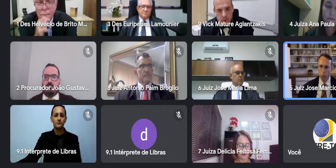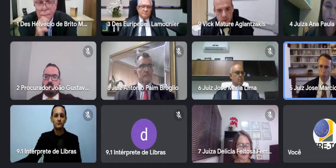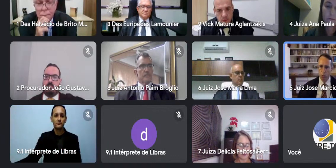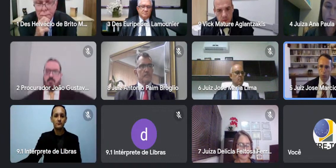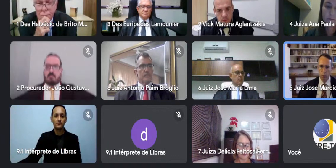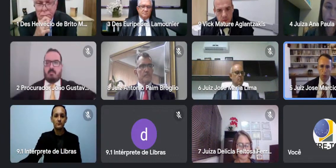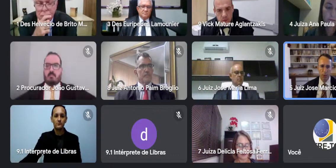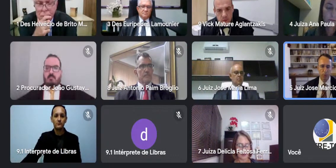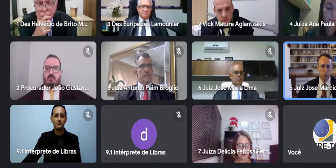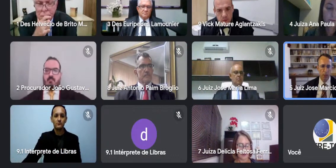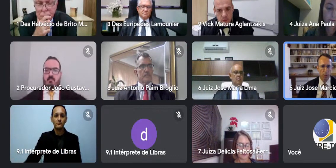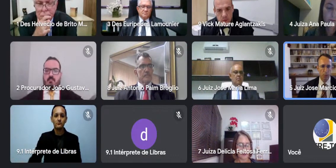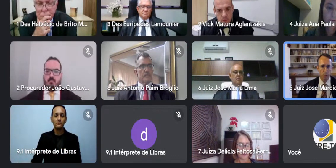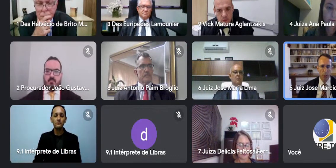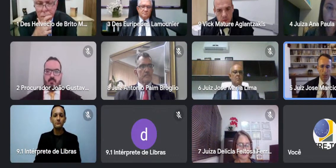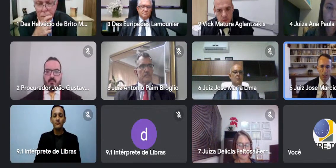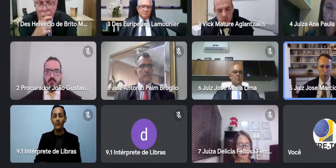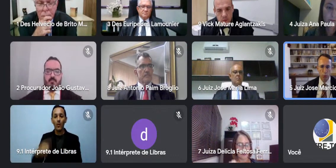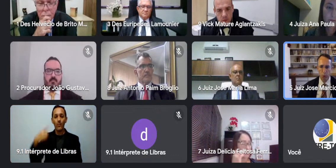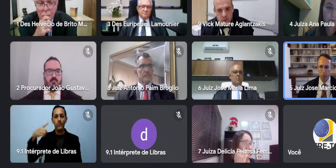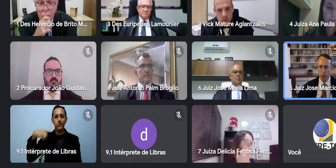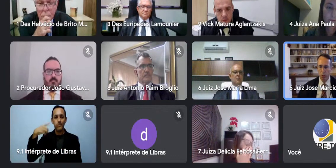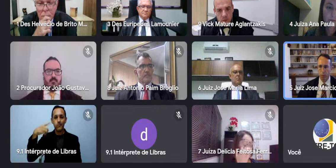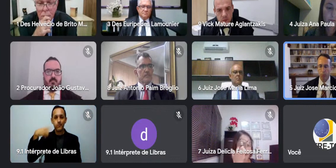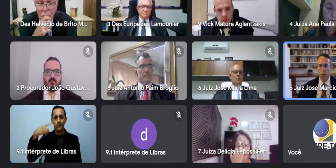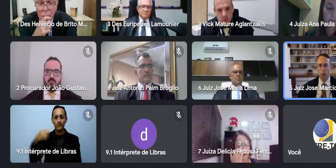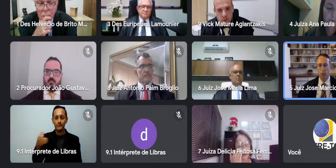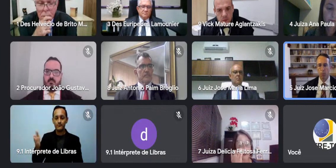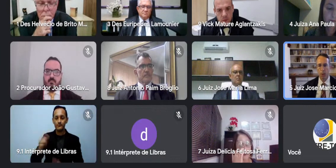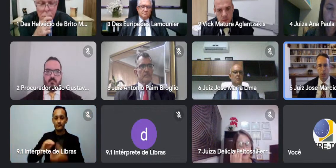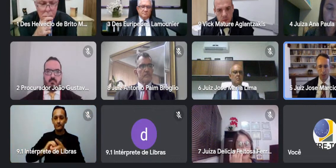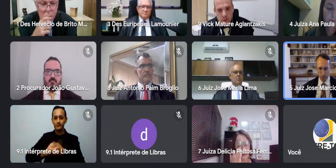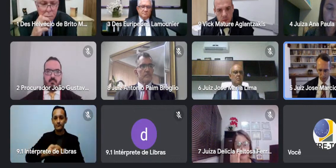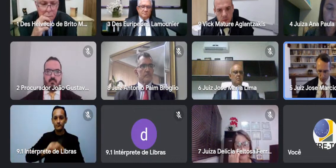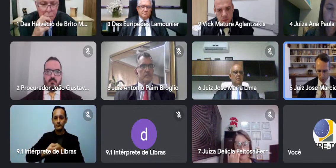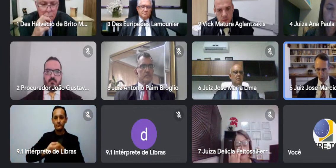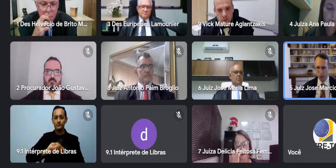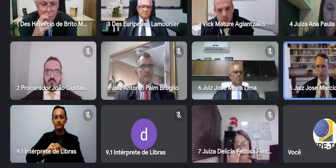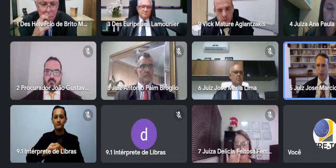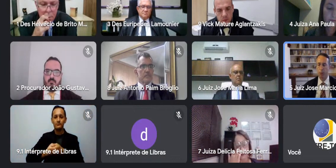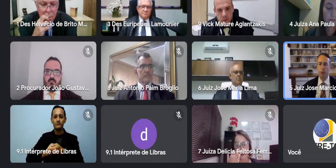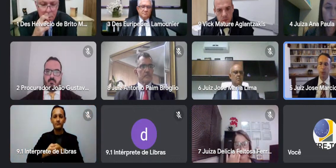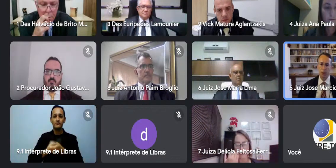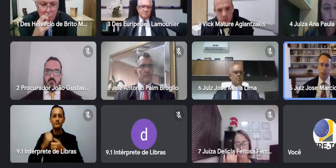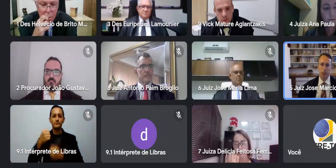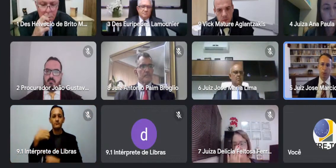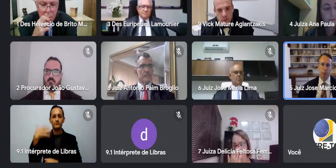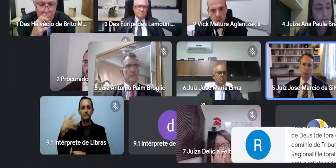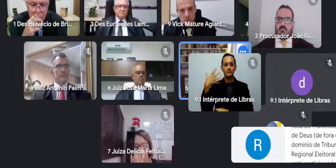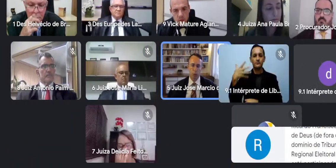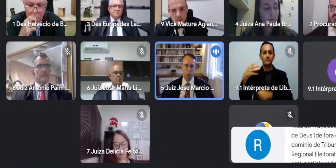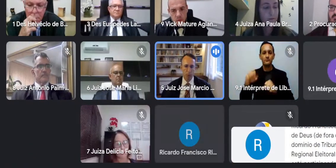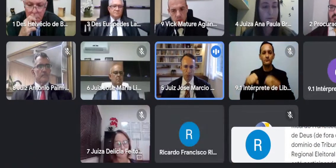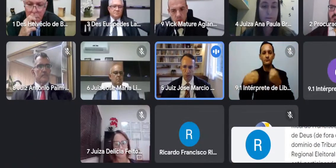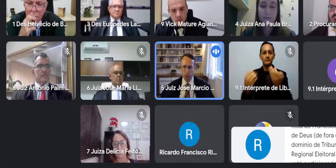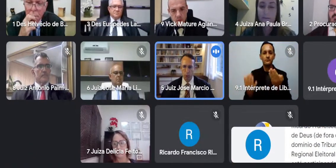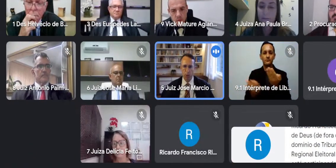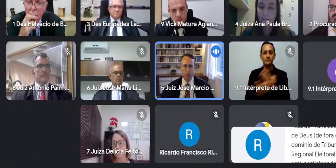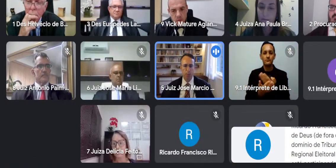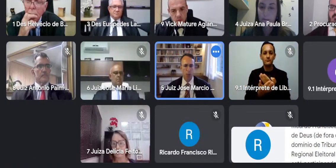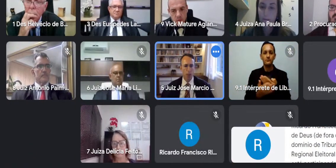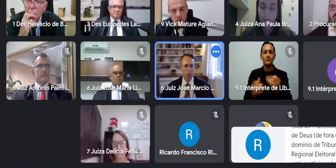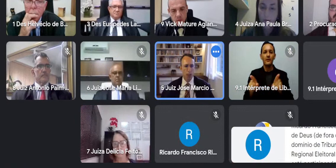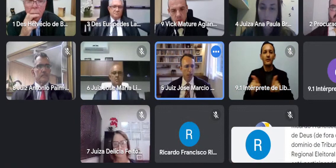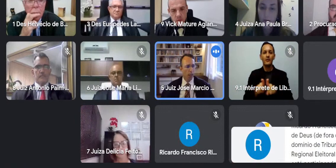o Nobre advogado a quem comprimento pela posição e auxílio no